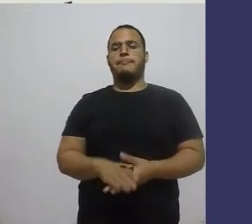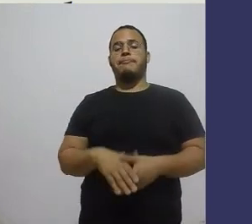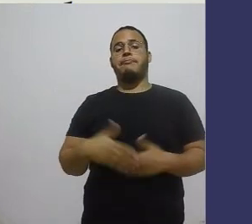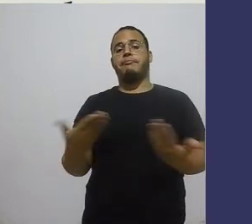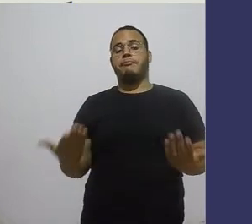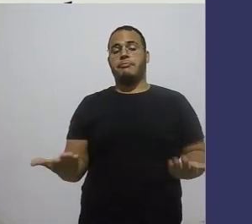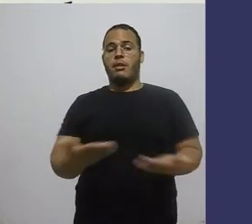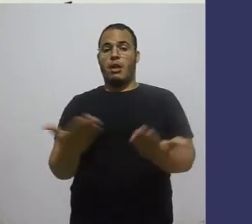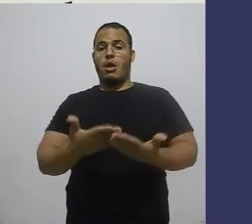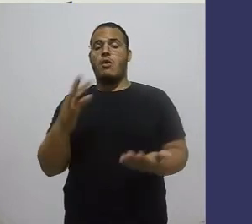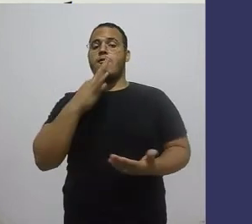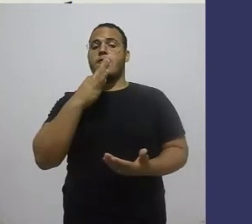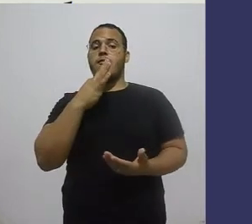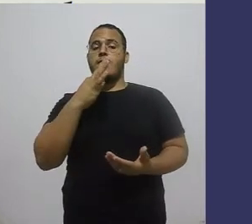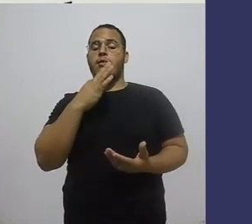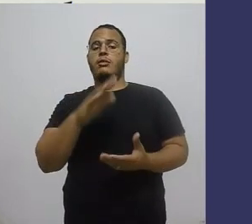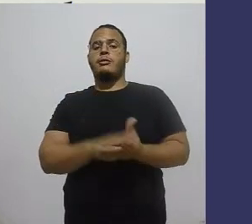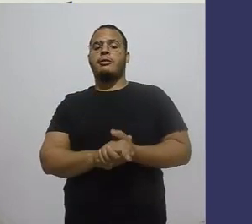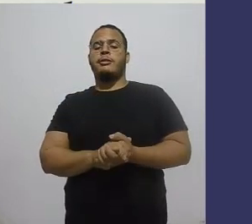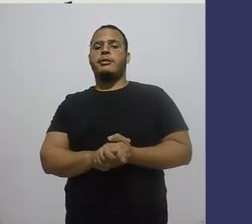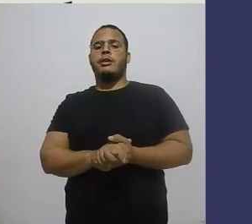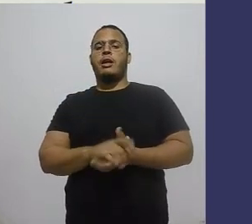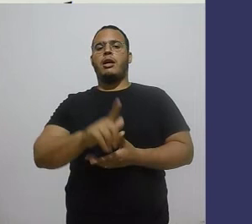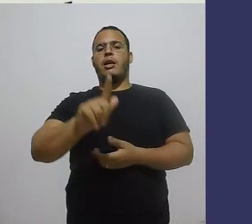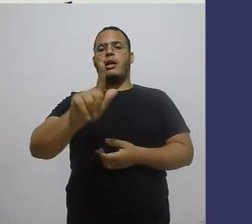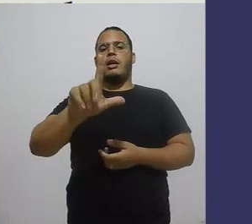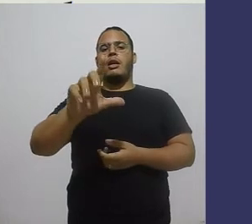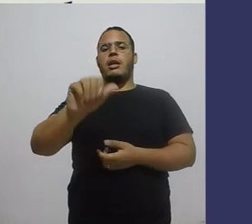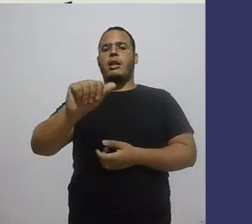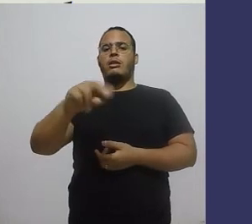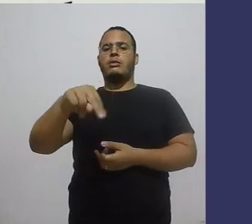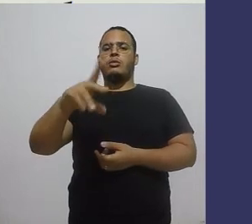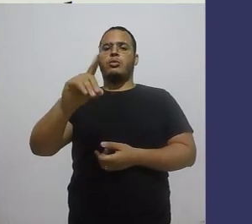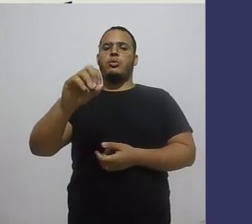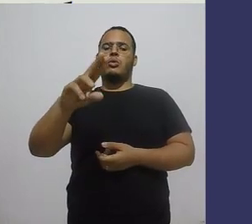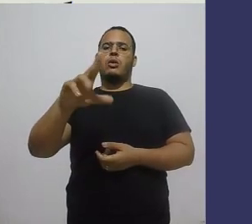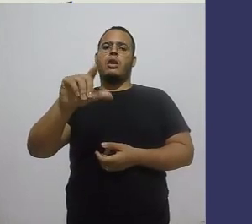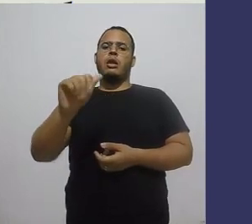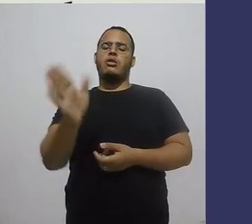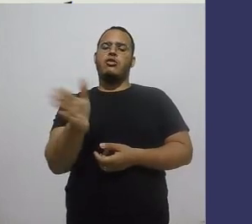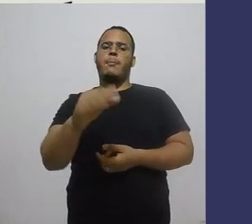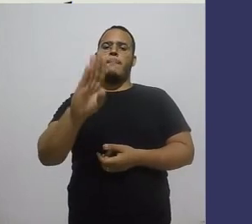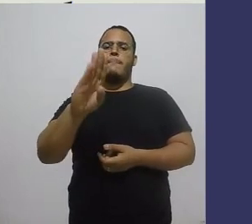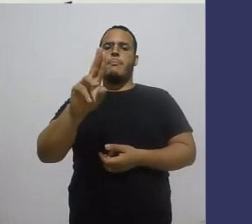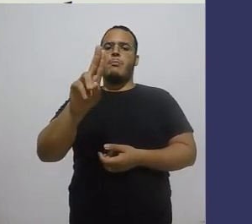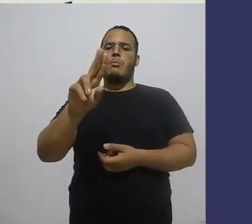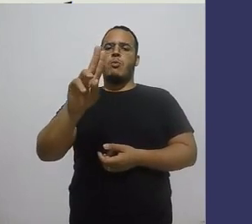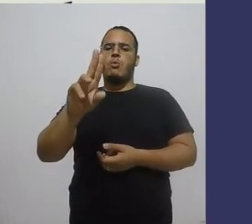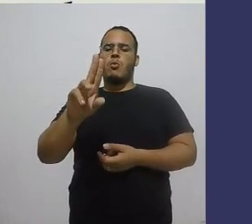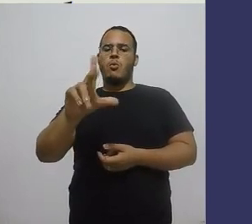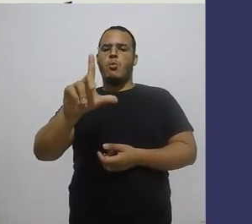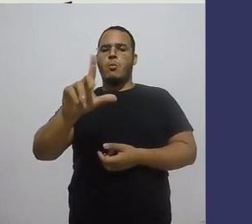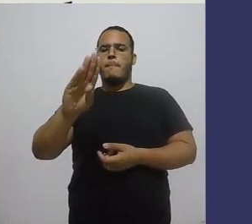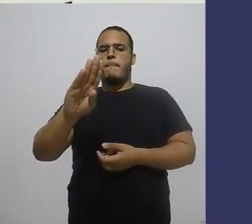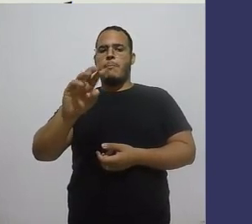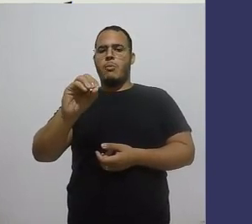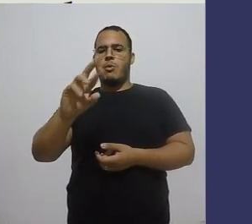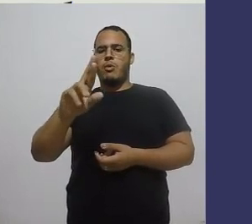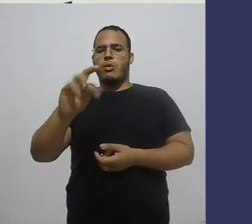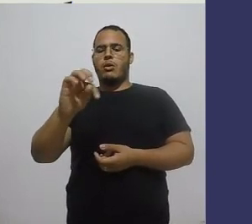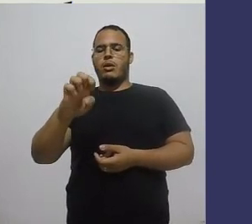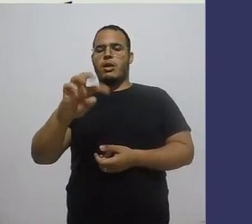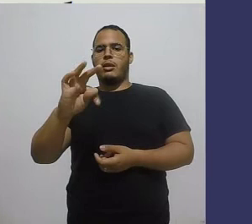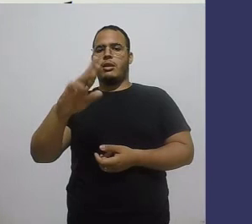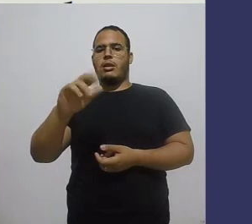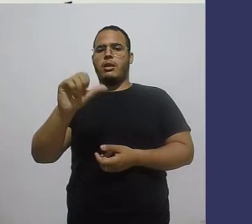Agora a gente vai conhecer as glândulas bulboretrais. Essas glândulas a gente vai dizer que observa-se a presença de